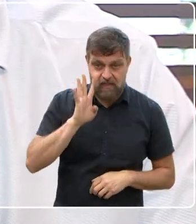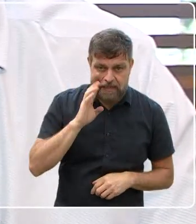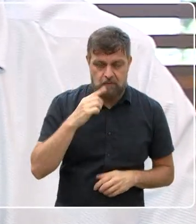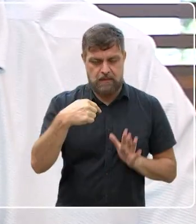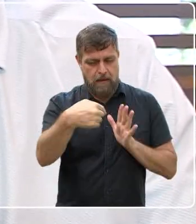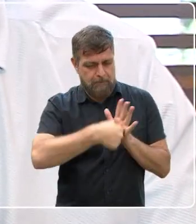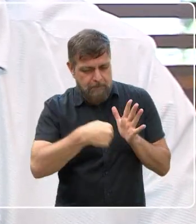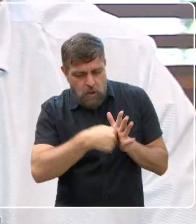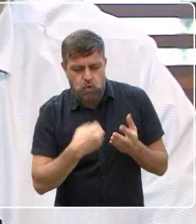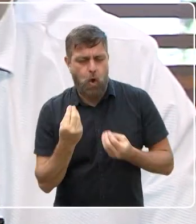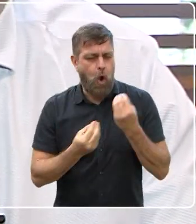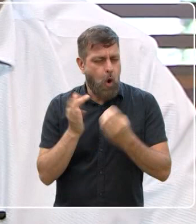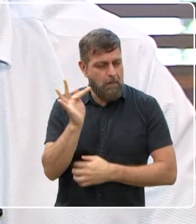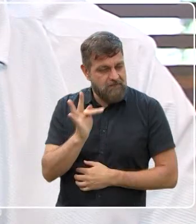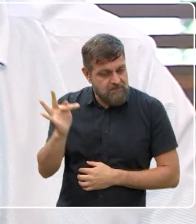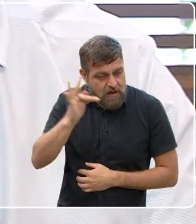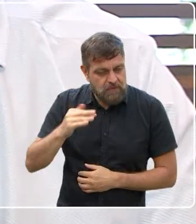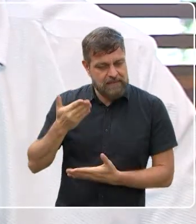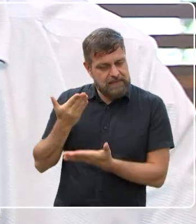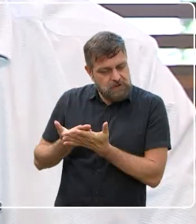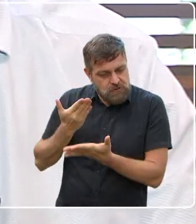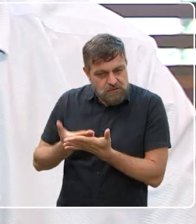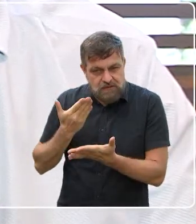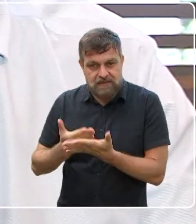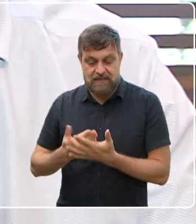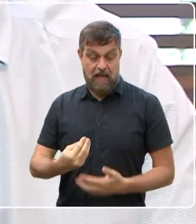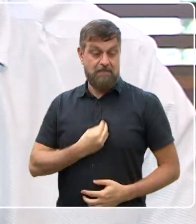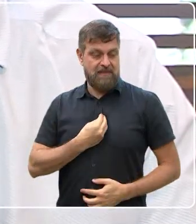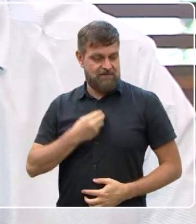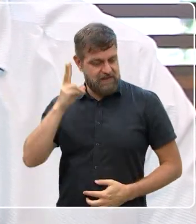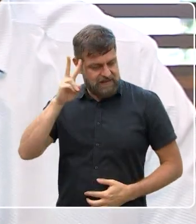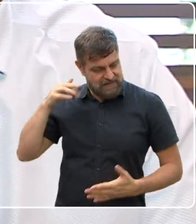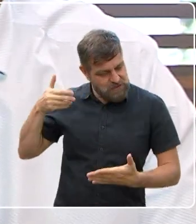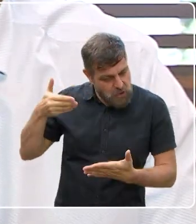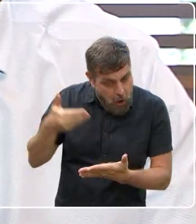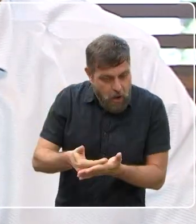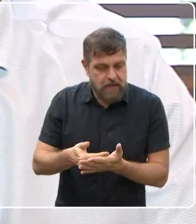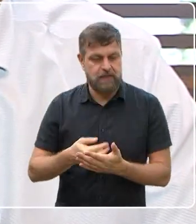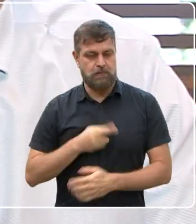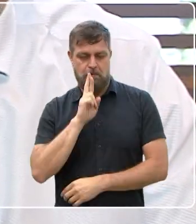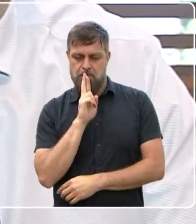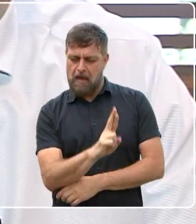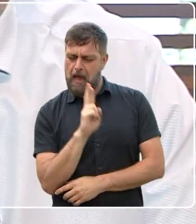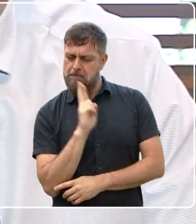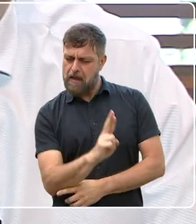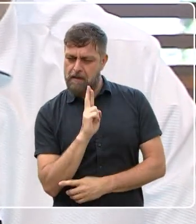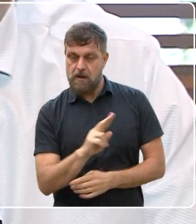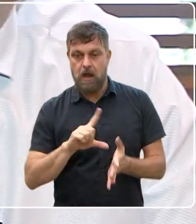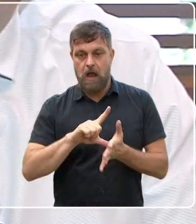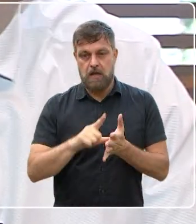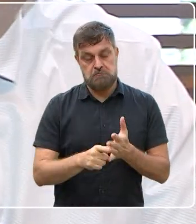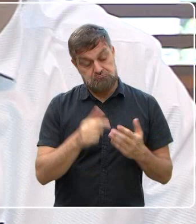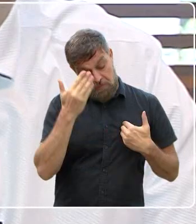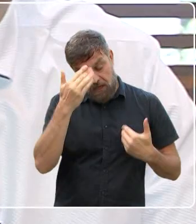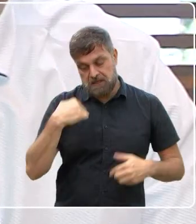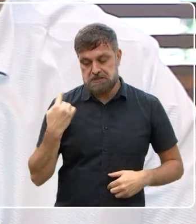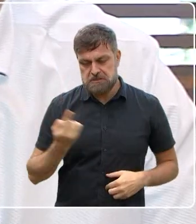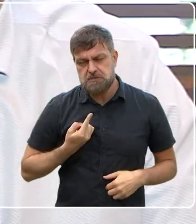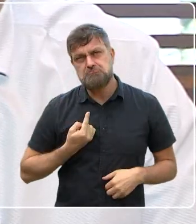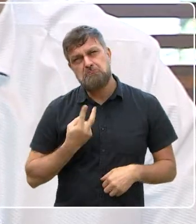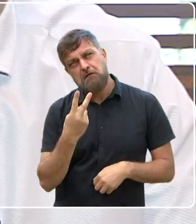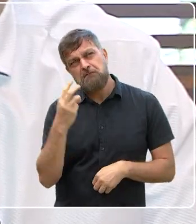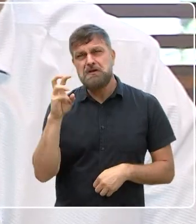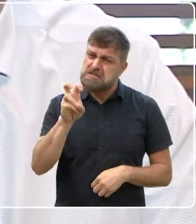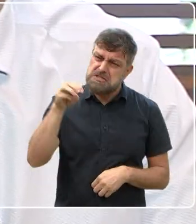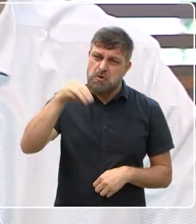ela perguntou um pouquinho para mim da faculdade, o que eu estava fazendo, um pouquinho da história de vida. E ela me agradeceu, falou, pô, legal, isso durou